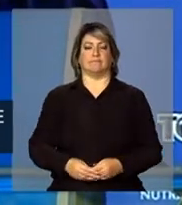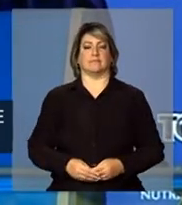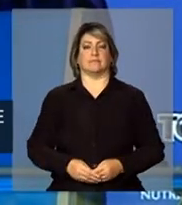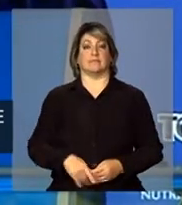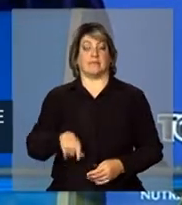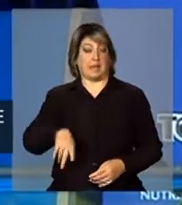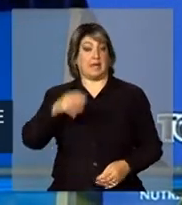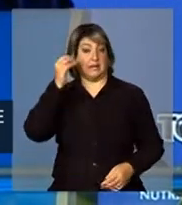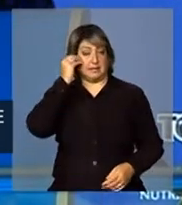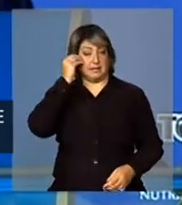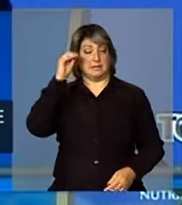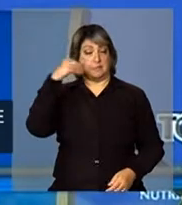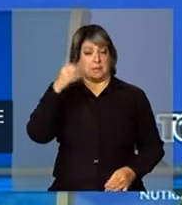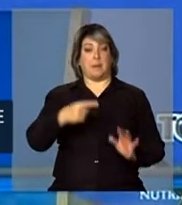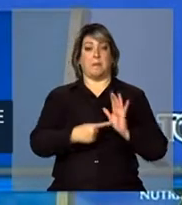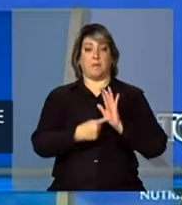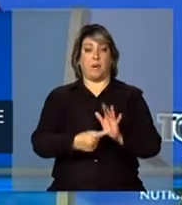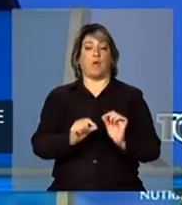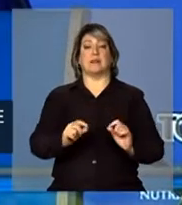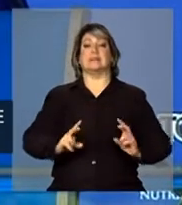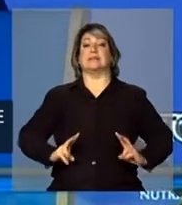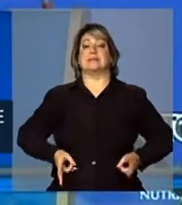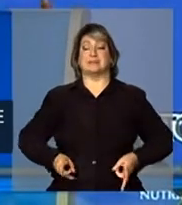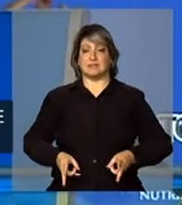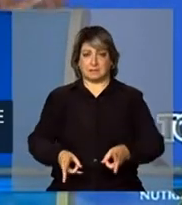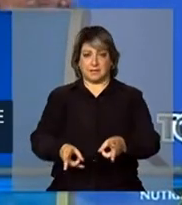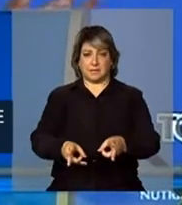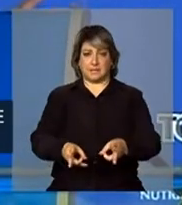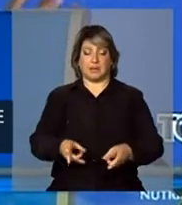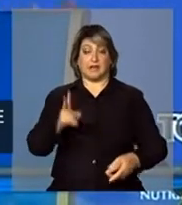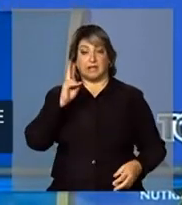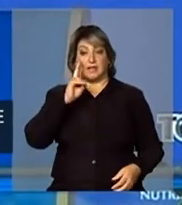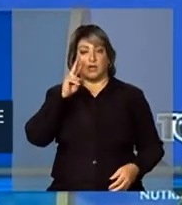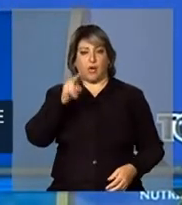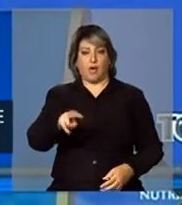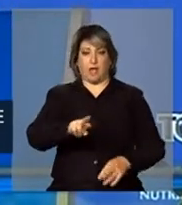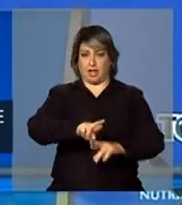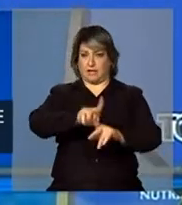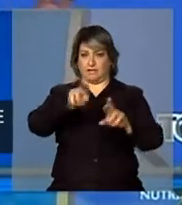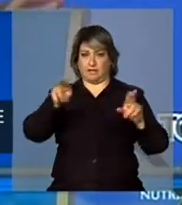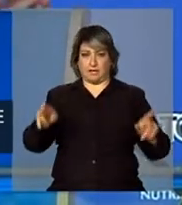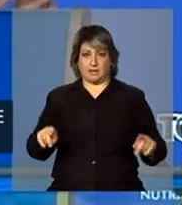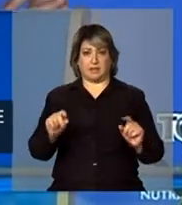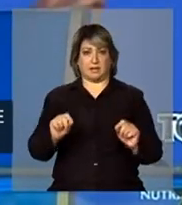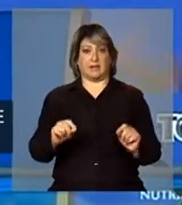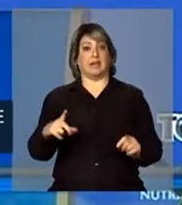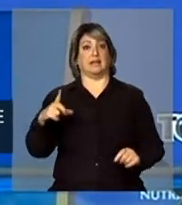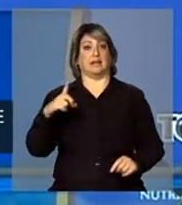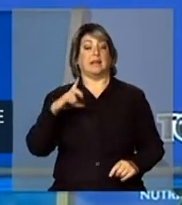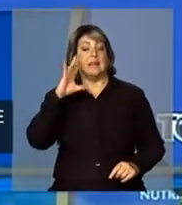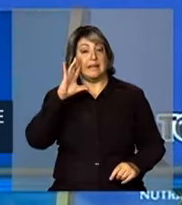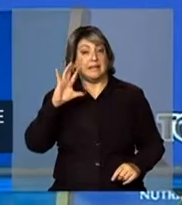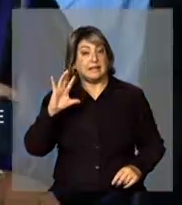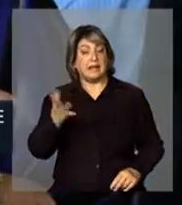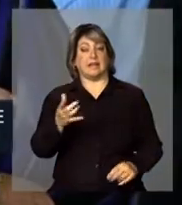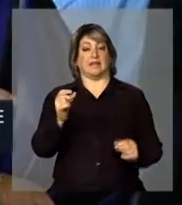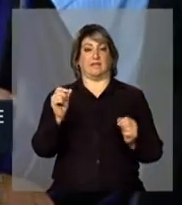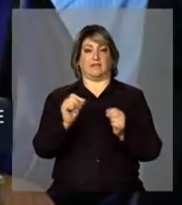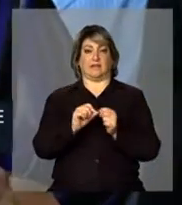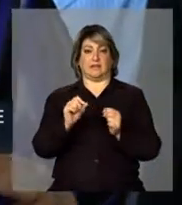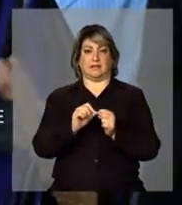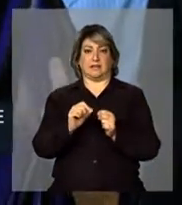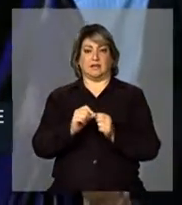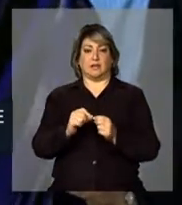experiência demonstra que sempre que se olha as diferenças e que se tenta construir uma